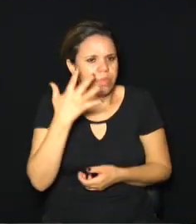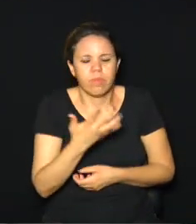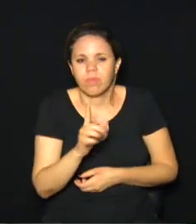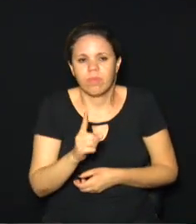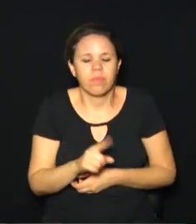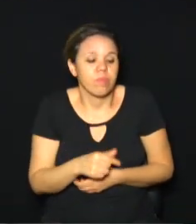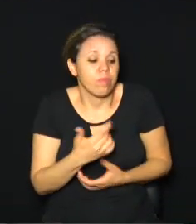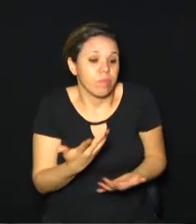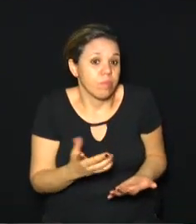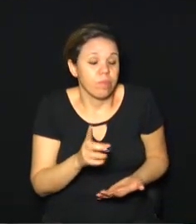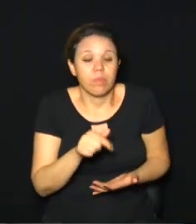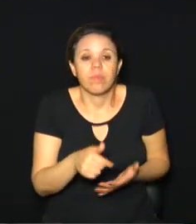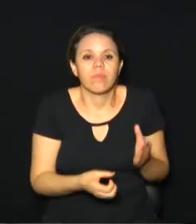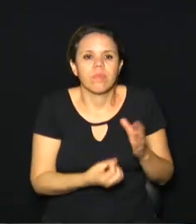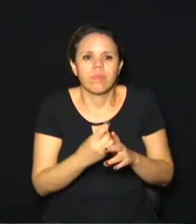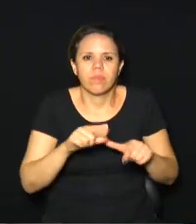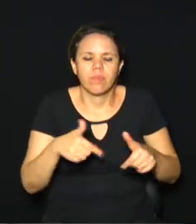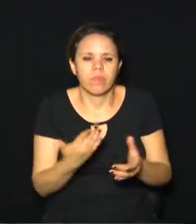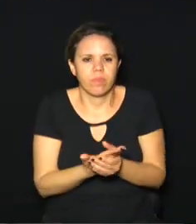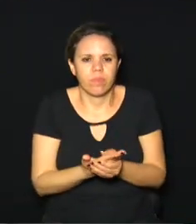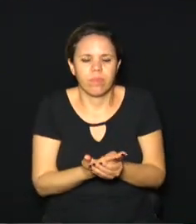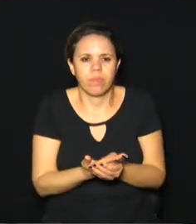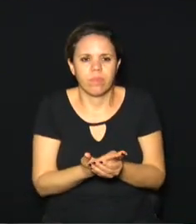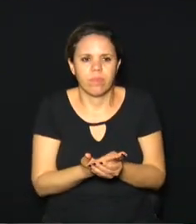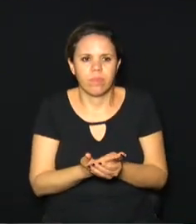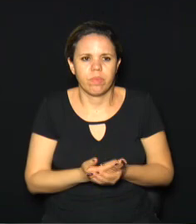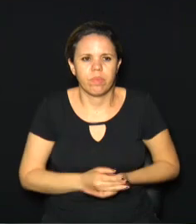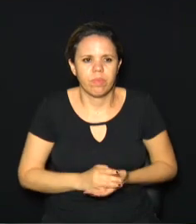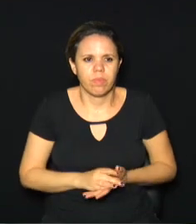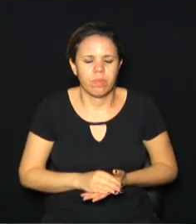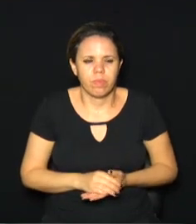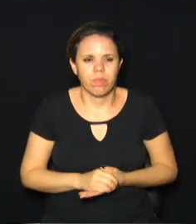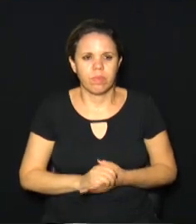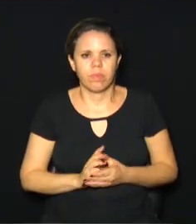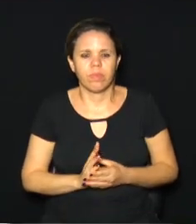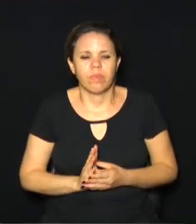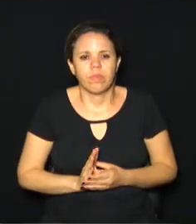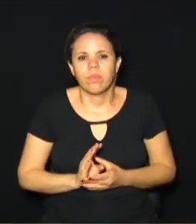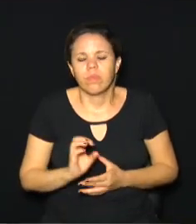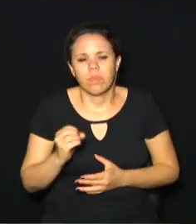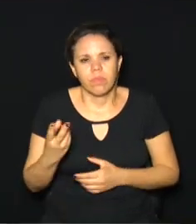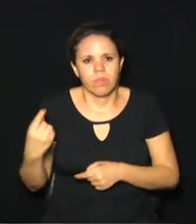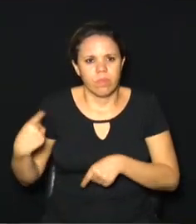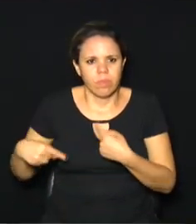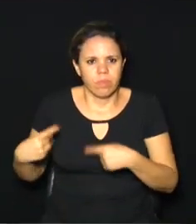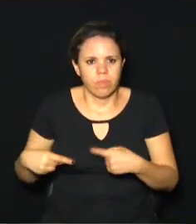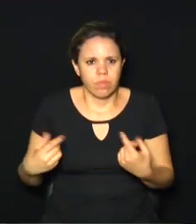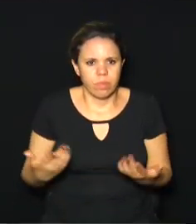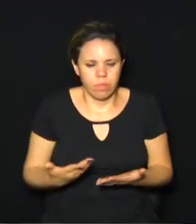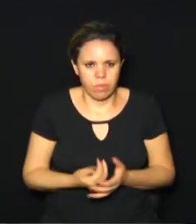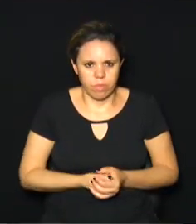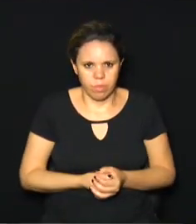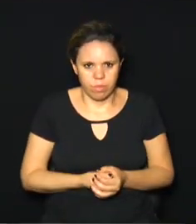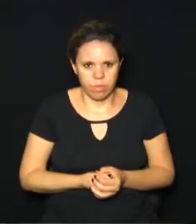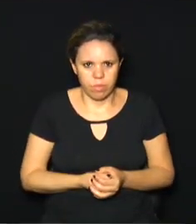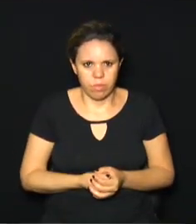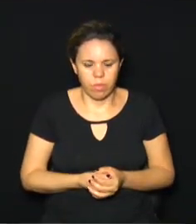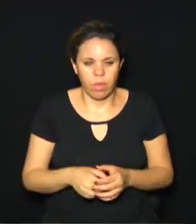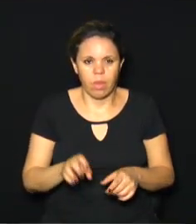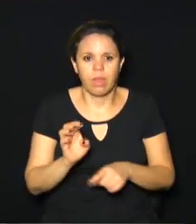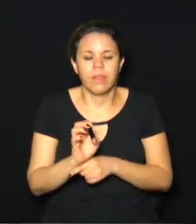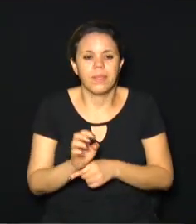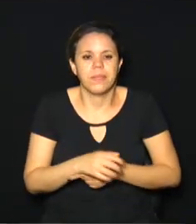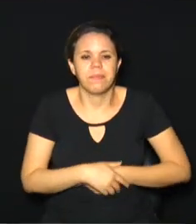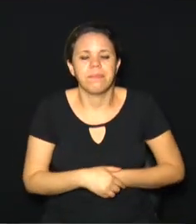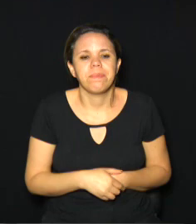solucionado, aí havia uma ação judicial, né? Seja na esfera, aí vamos discutir hoje, seria na esfera estadual, né?